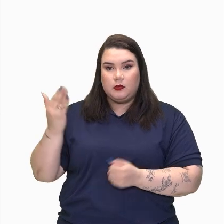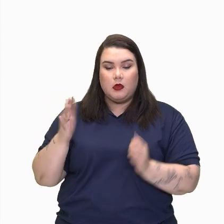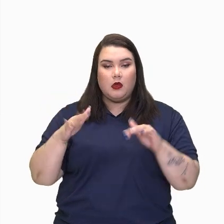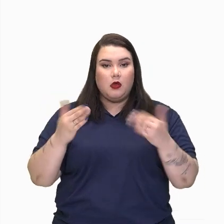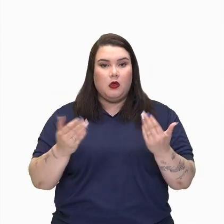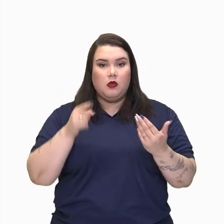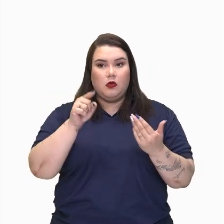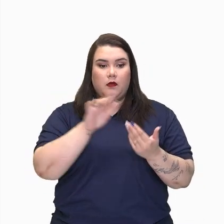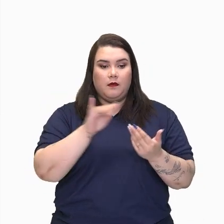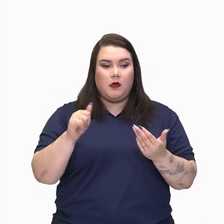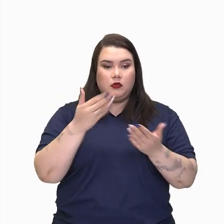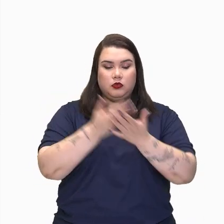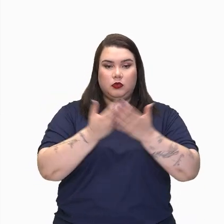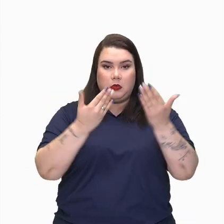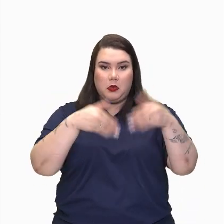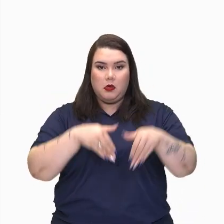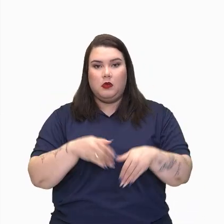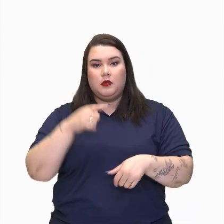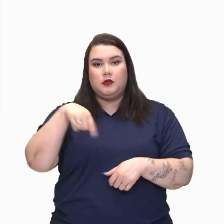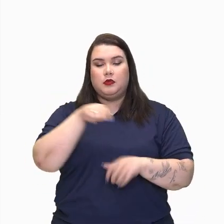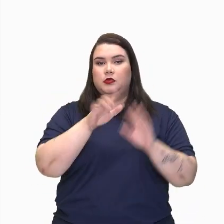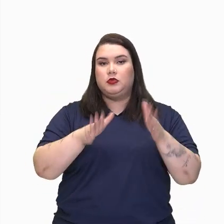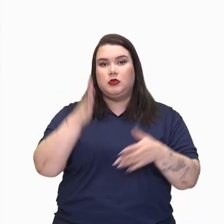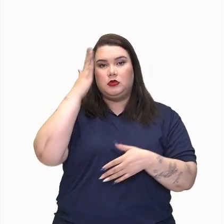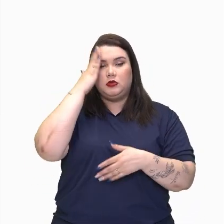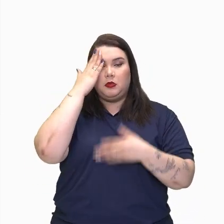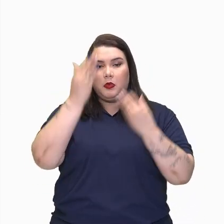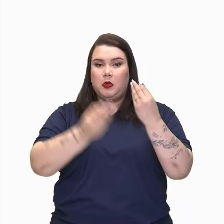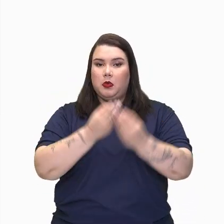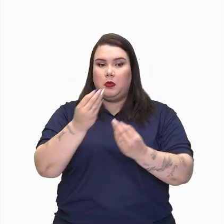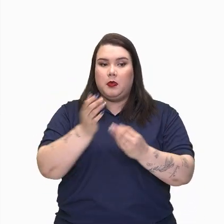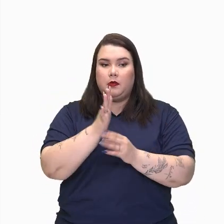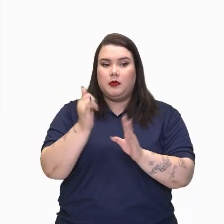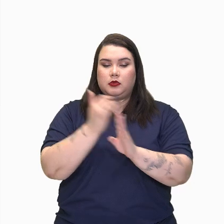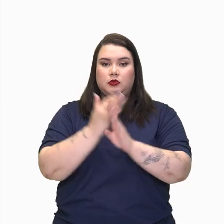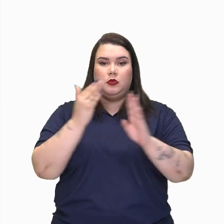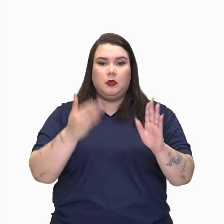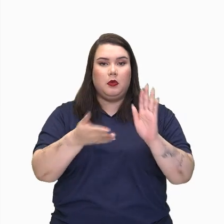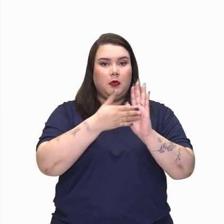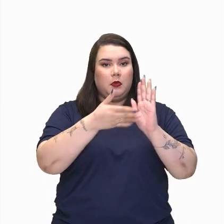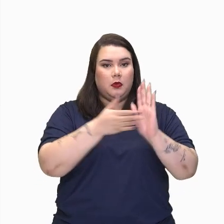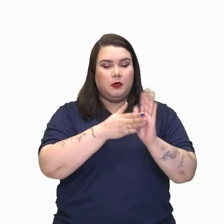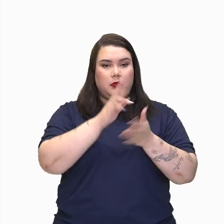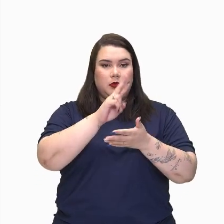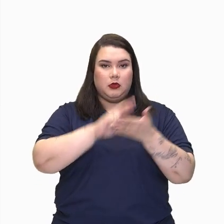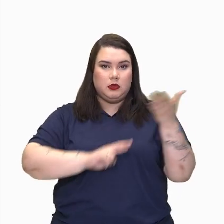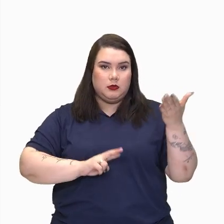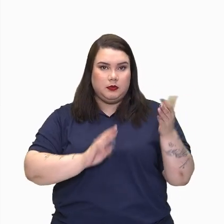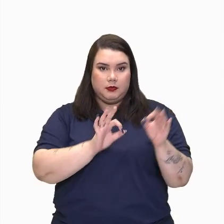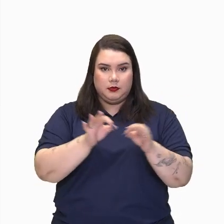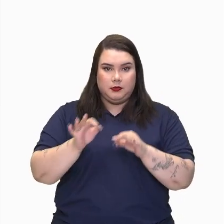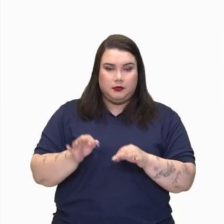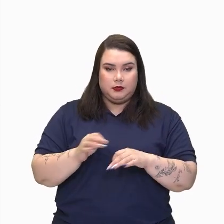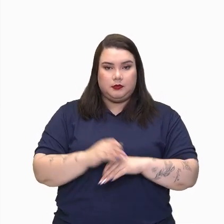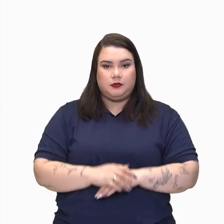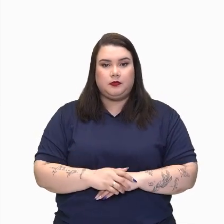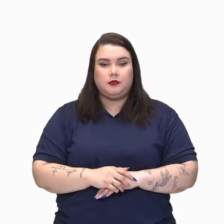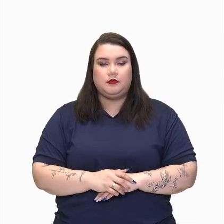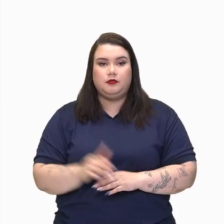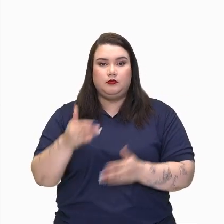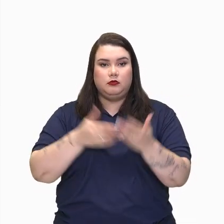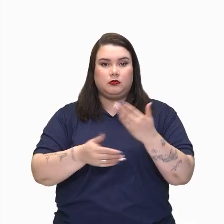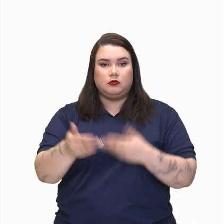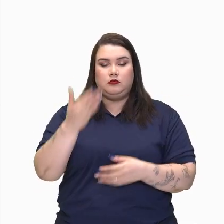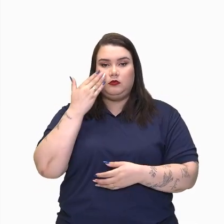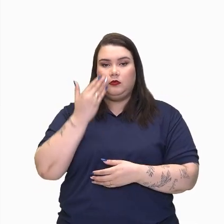for fazer o vestibular, você já sabe como que você vai encontrar a proposta de redação, tá bom? Vamos agora detalhar